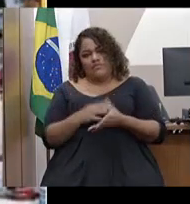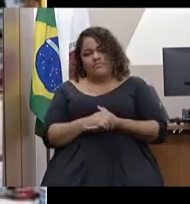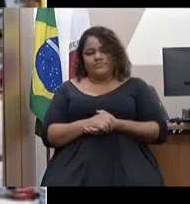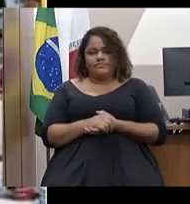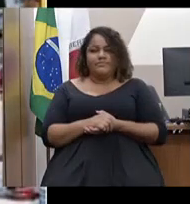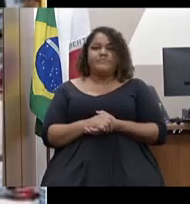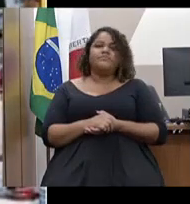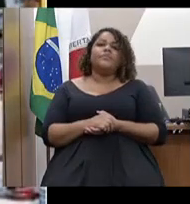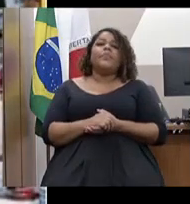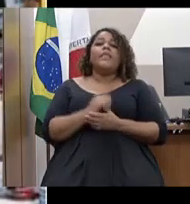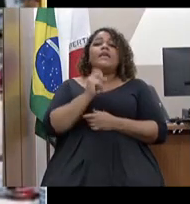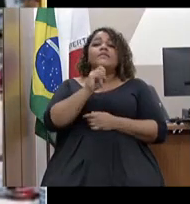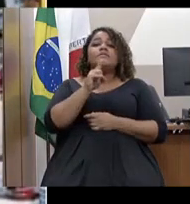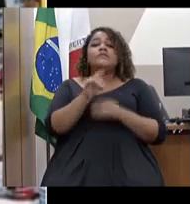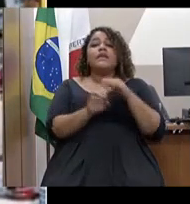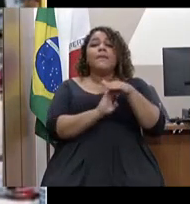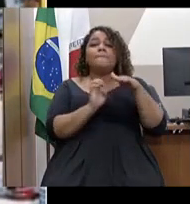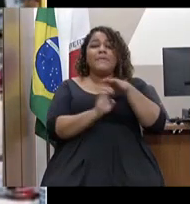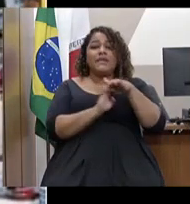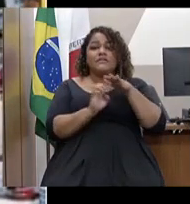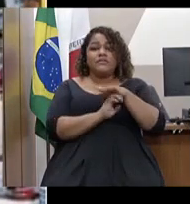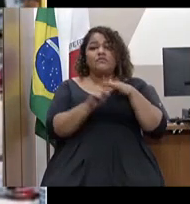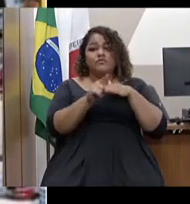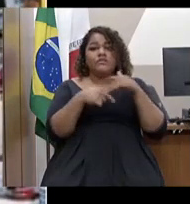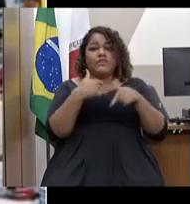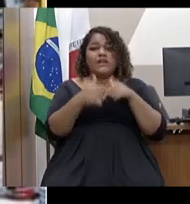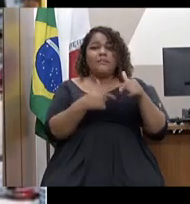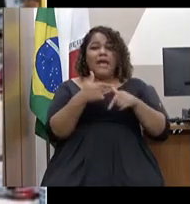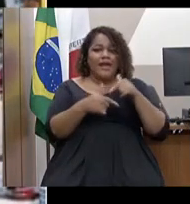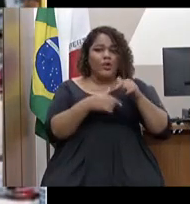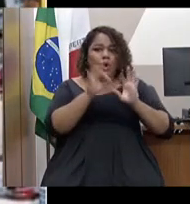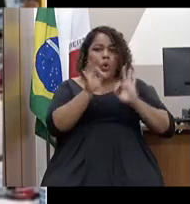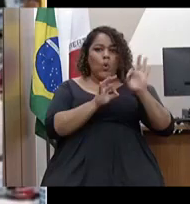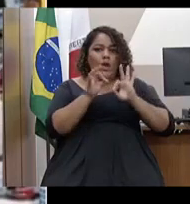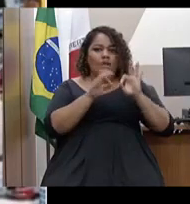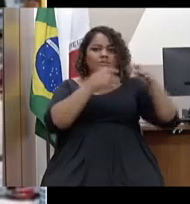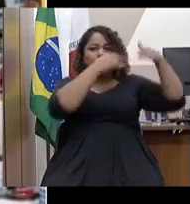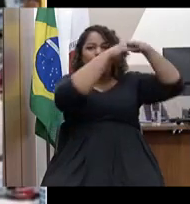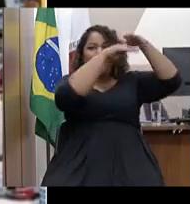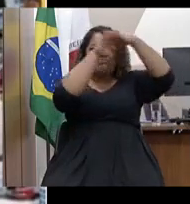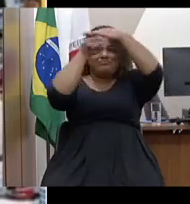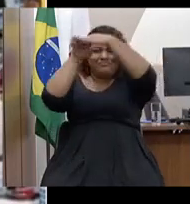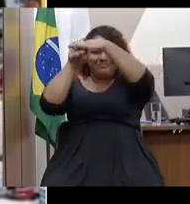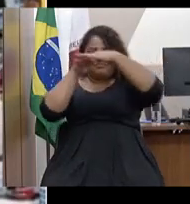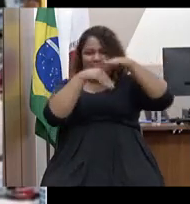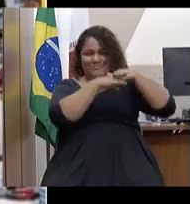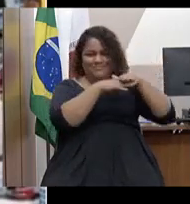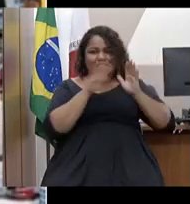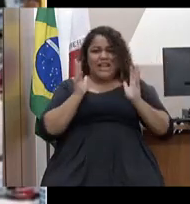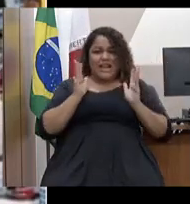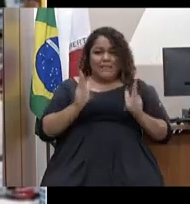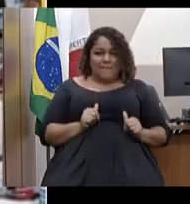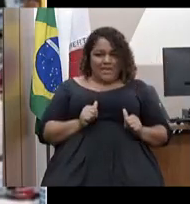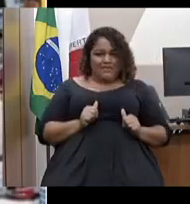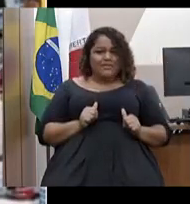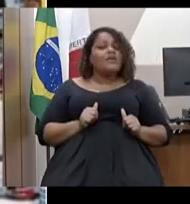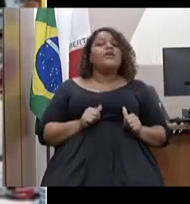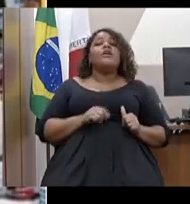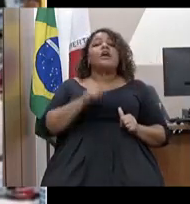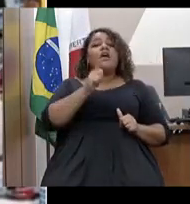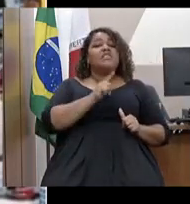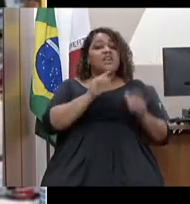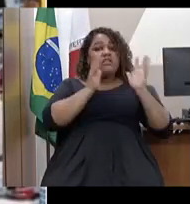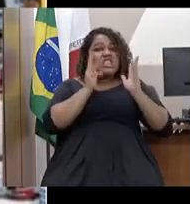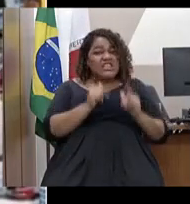uma pilha de produtos químicos que ninguém sabe exatamente dar aquele cheirinho ali aquele cheirinho de tinta mas